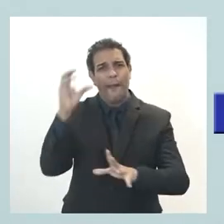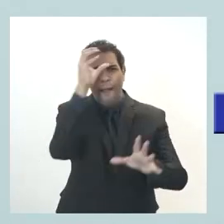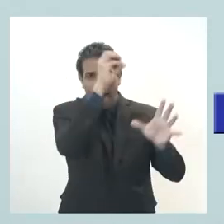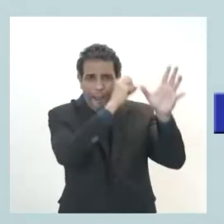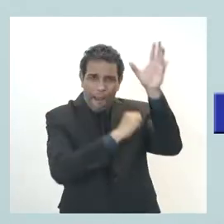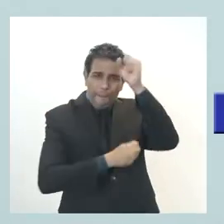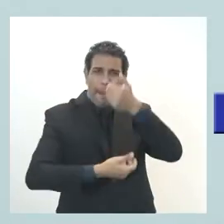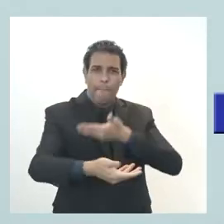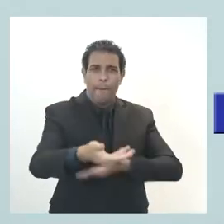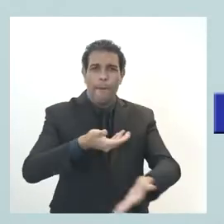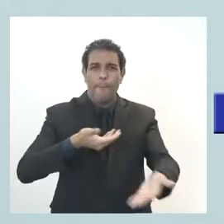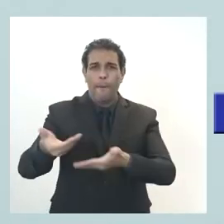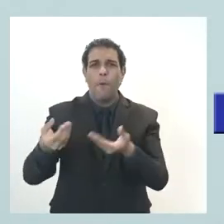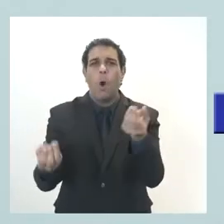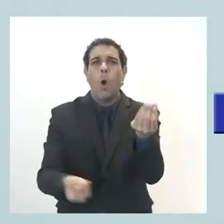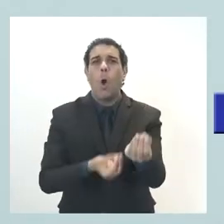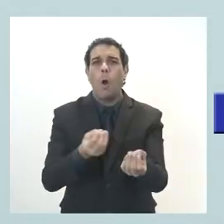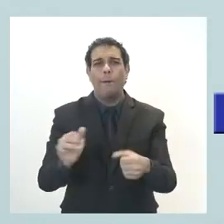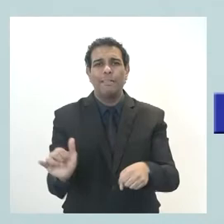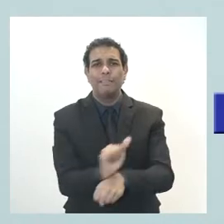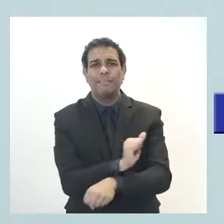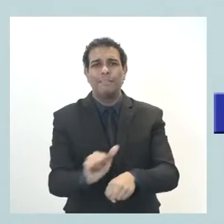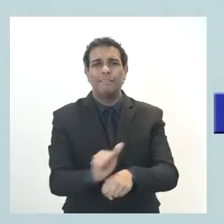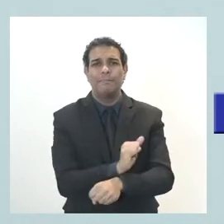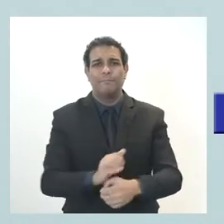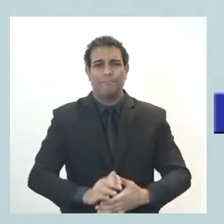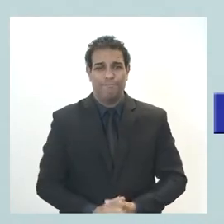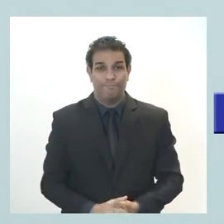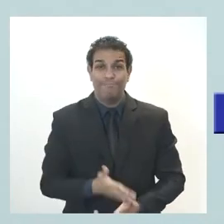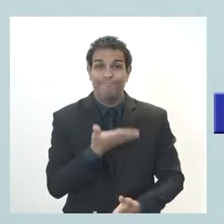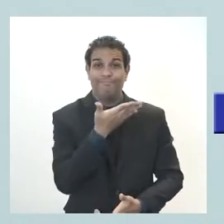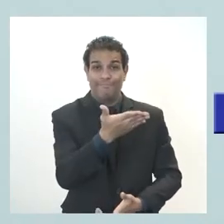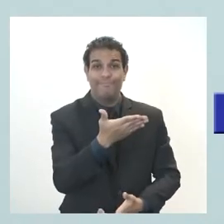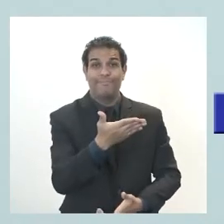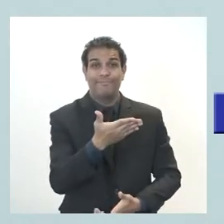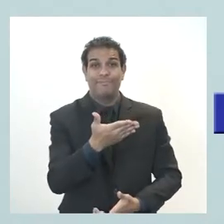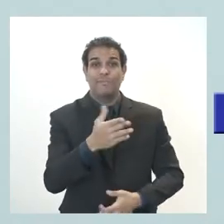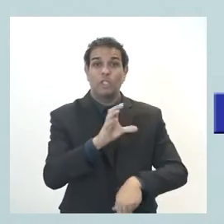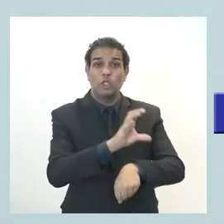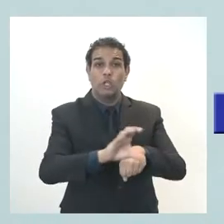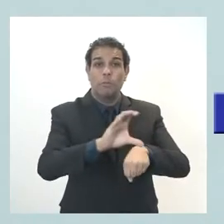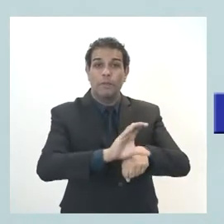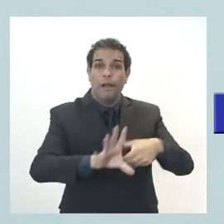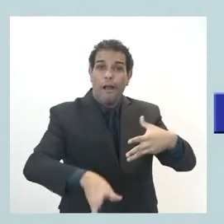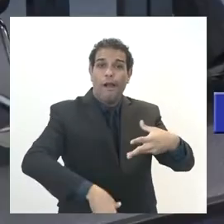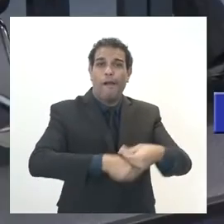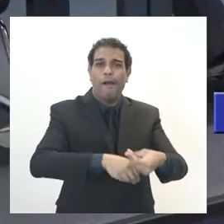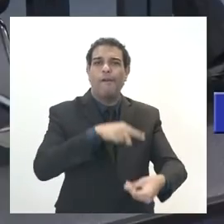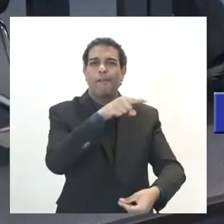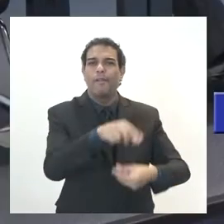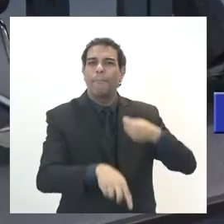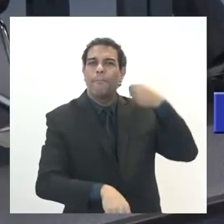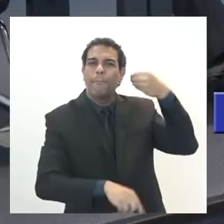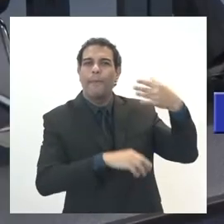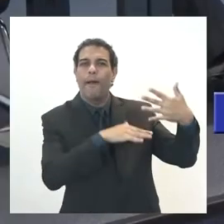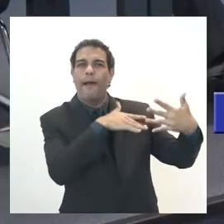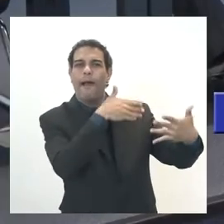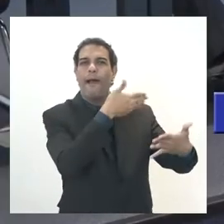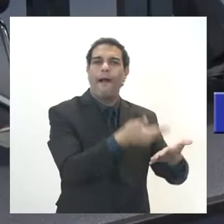mais um pouco Paulo foi deputado constituinte e com certeza tem muita experiência